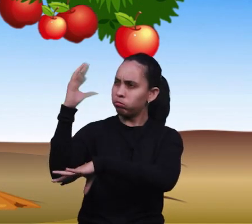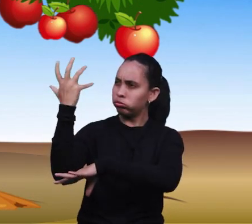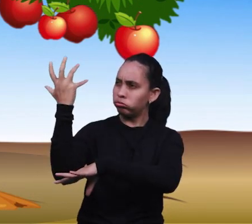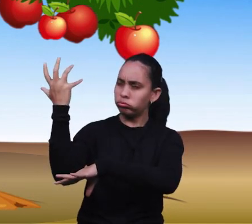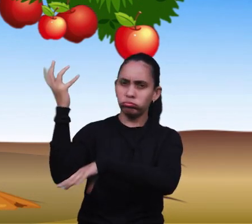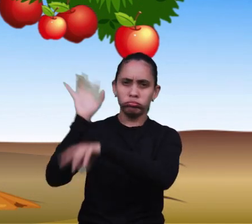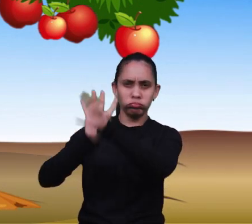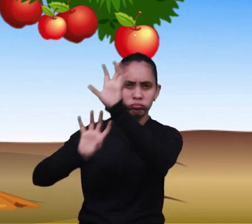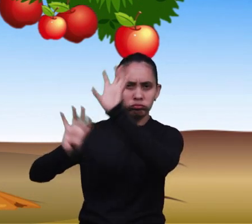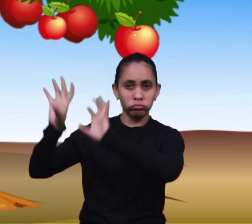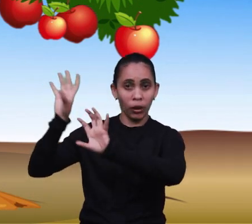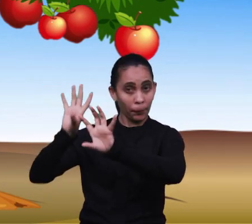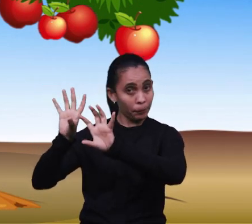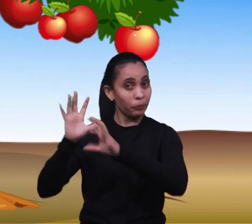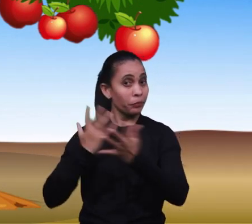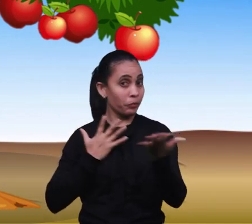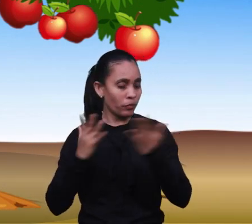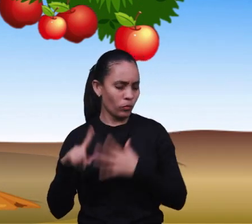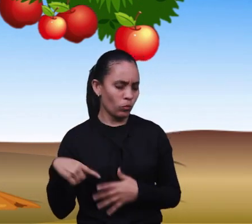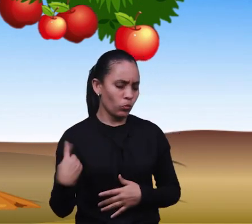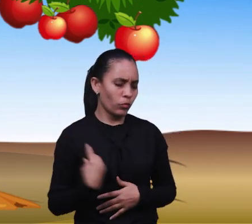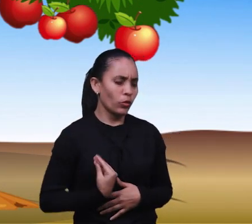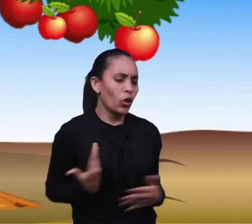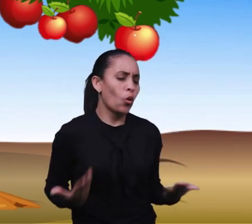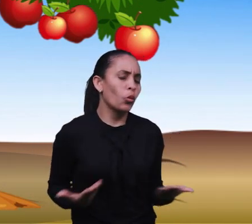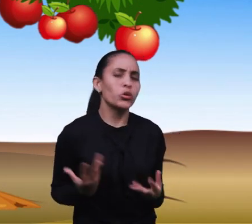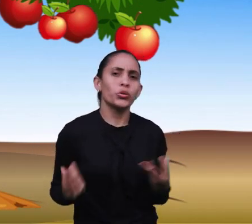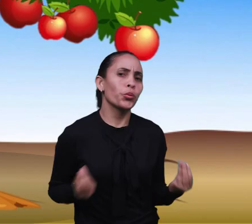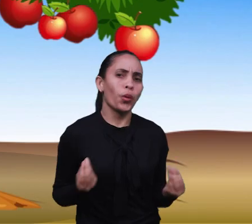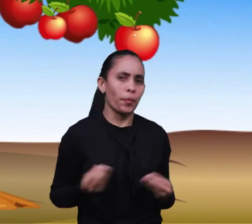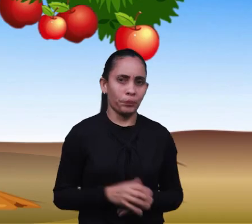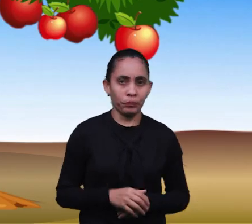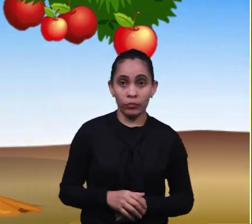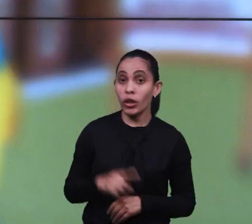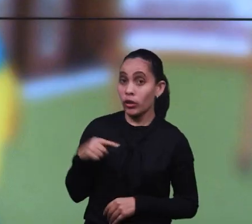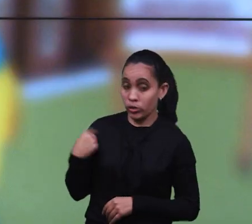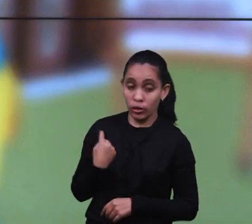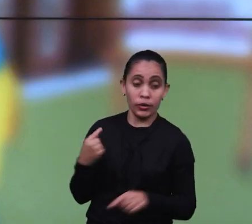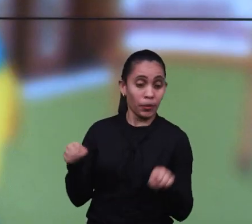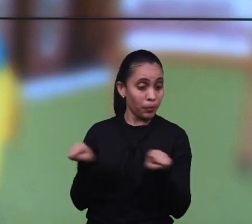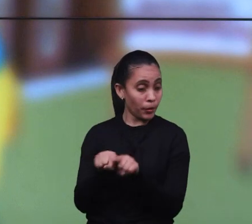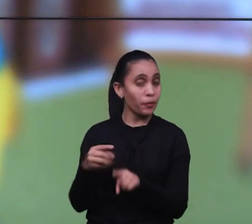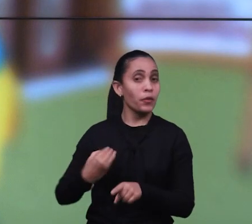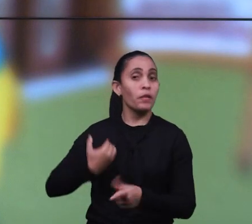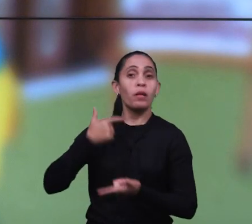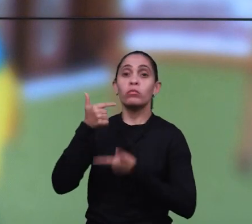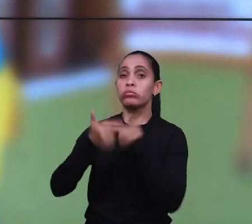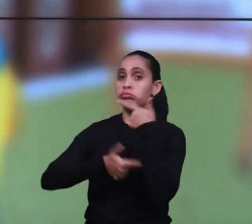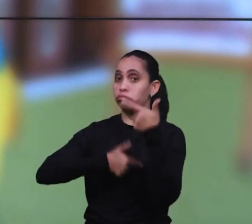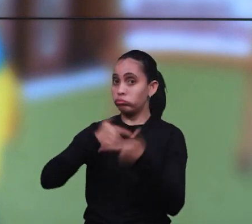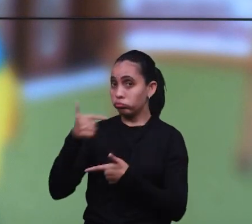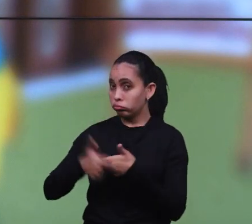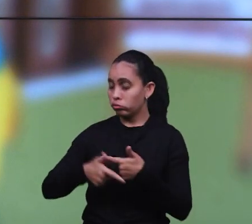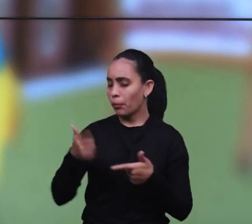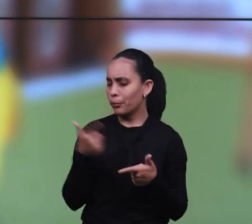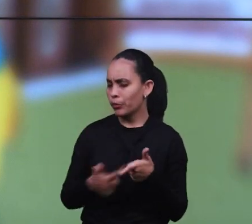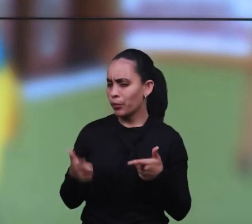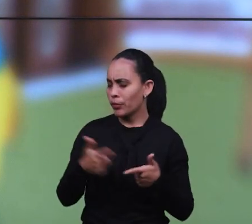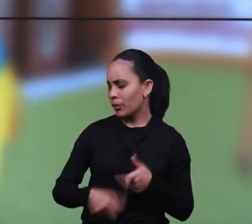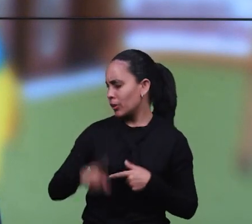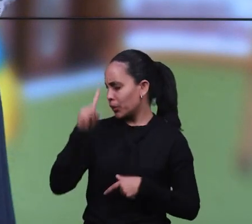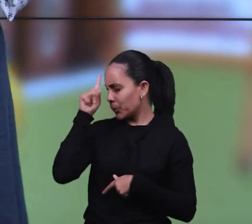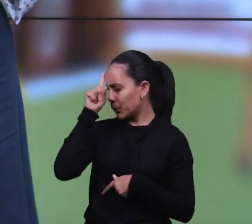grande. E hoje em dia, como é conosco? Hoje em dia também vivemos muitas